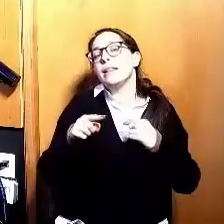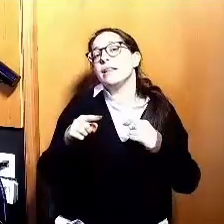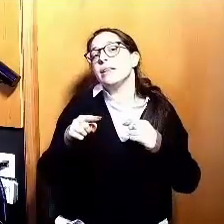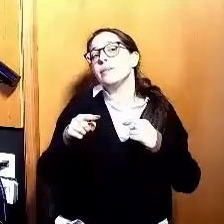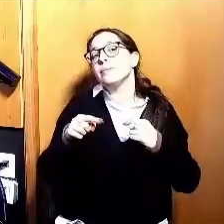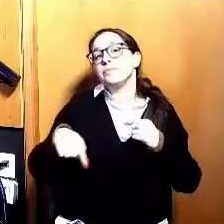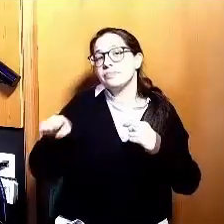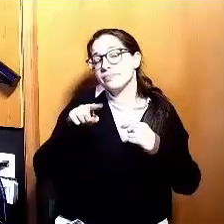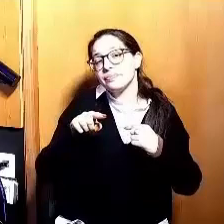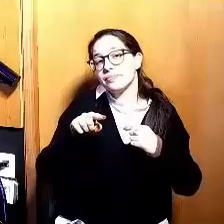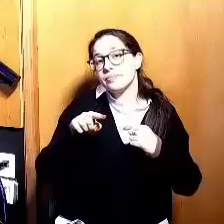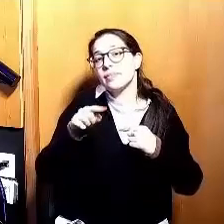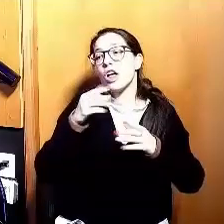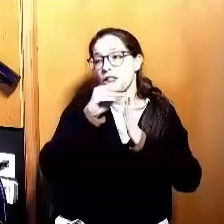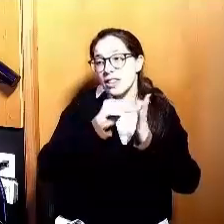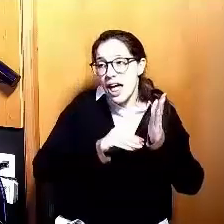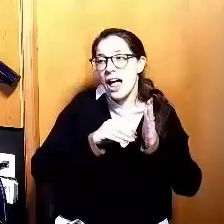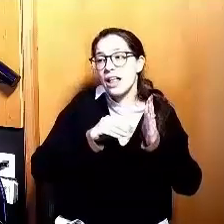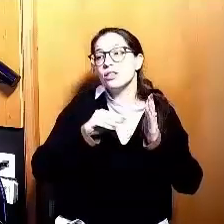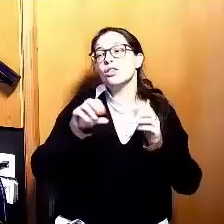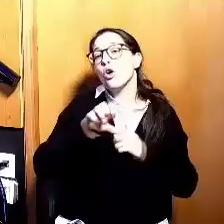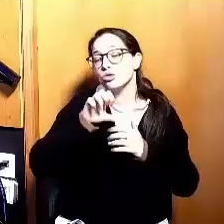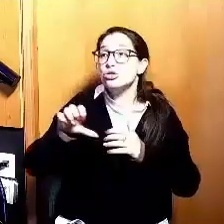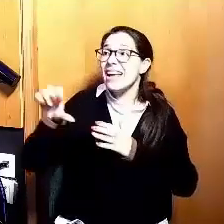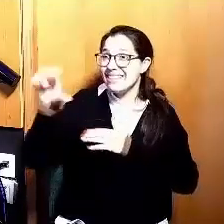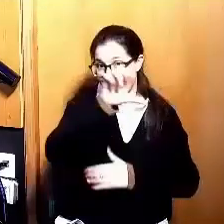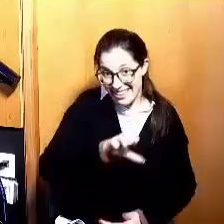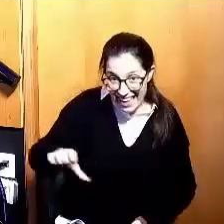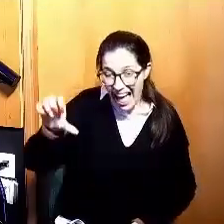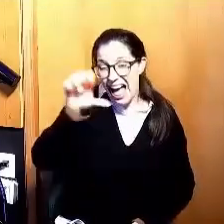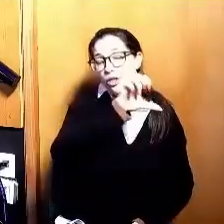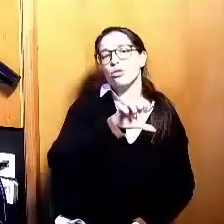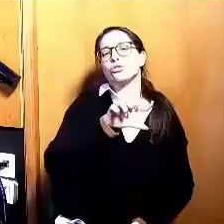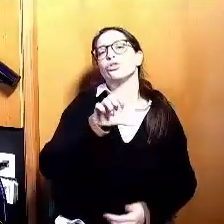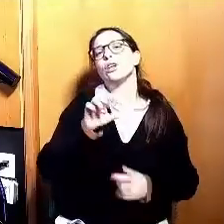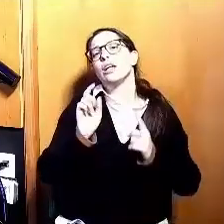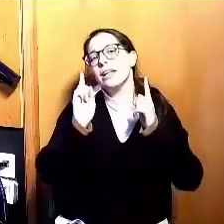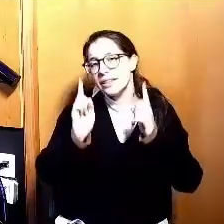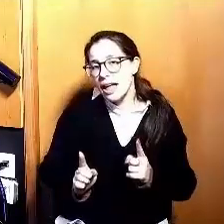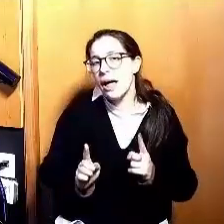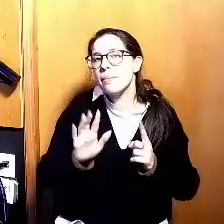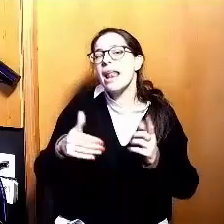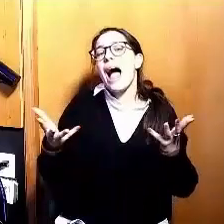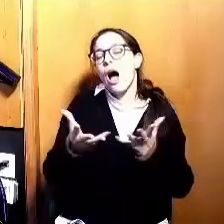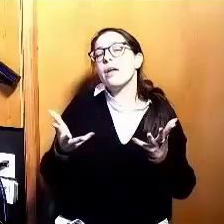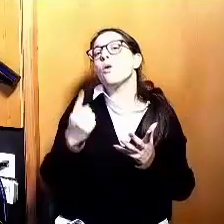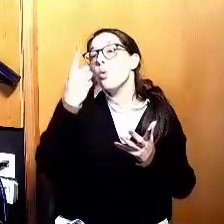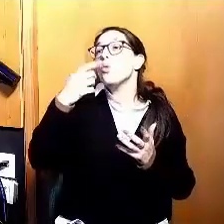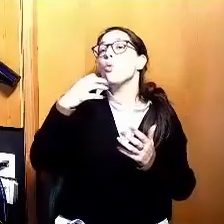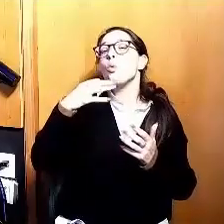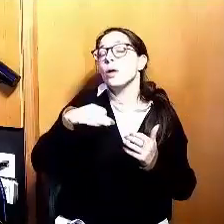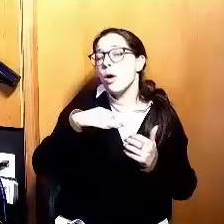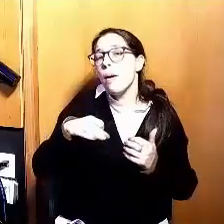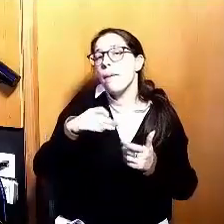da gestão dos dados em níveis diferentes. A gente avançou em nível nacional, federal, mas não em